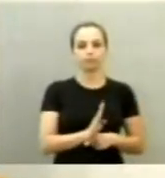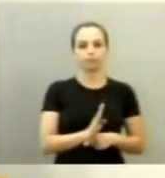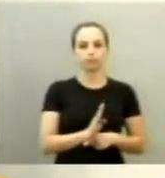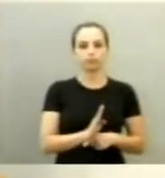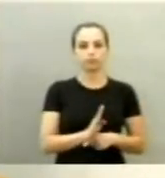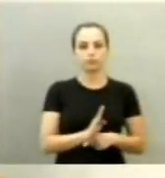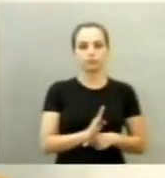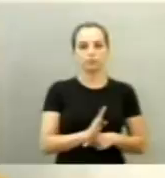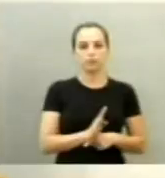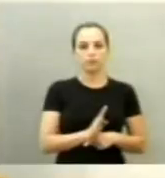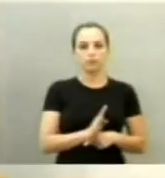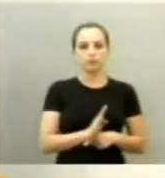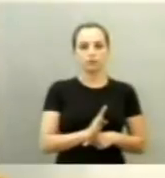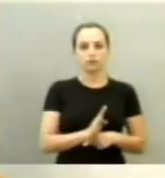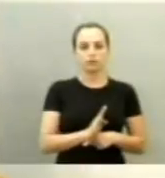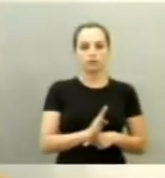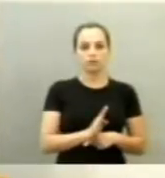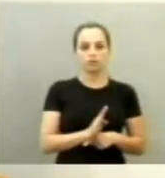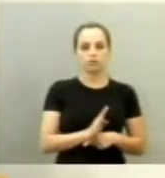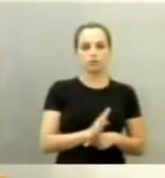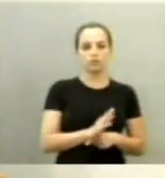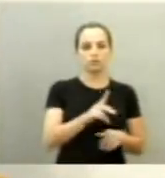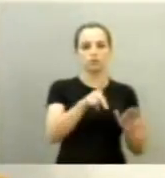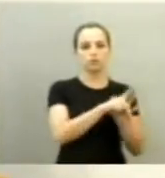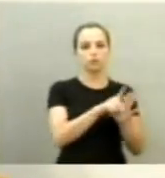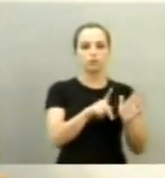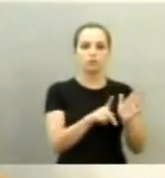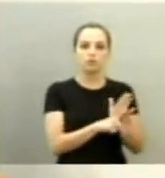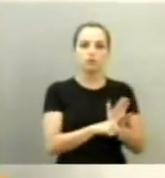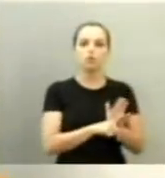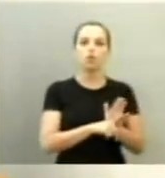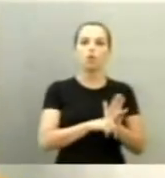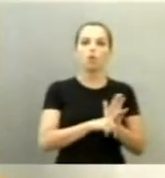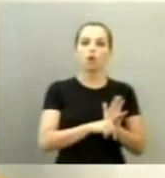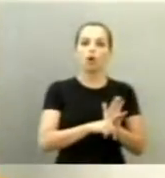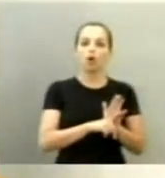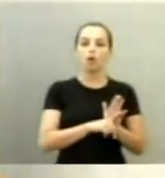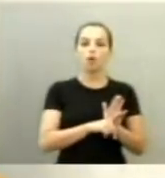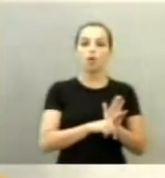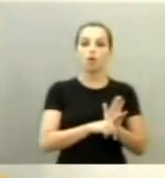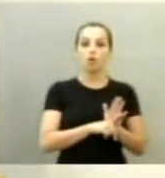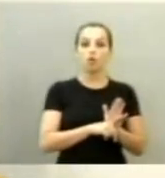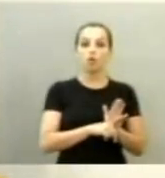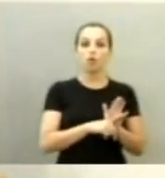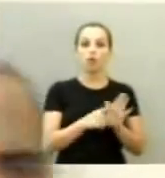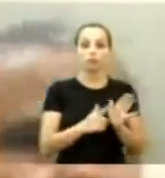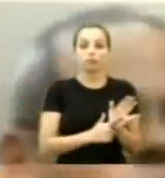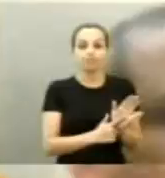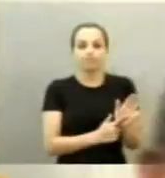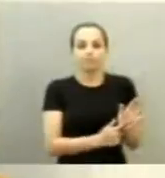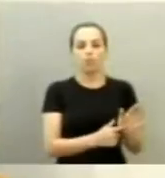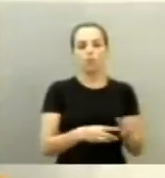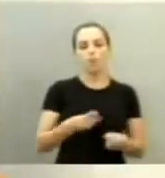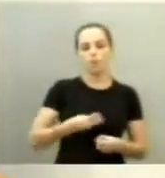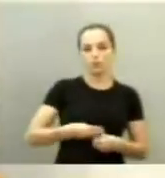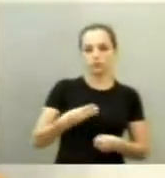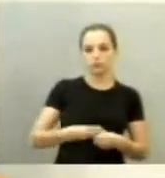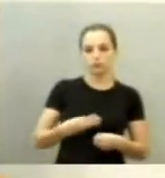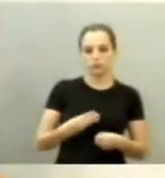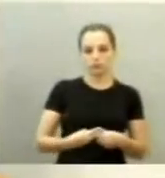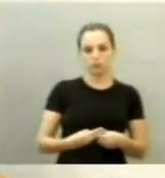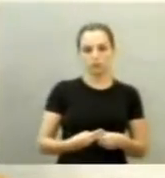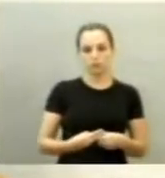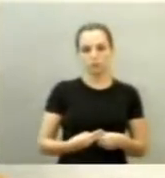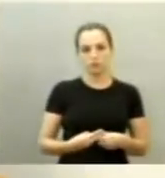com um projeto que vai ficar como um exemplo aí para os outros municípios, né? Eu não digo o exemplo